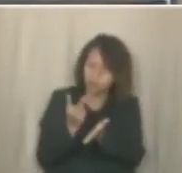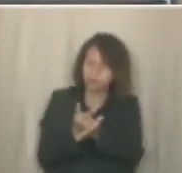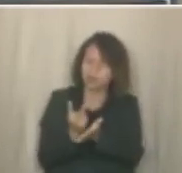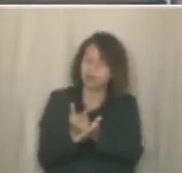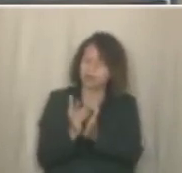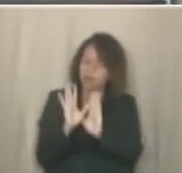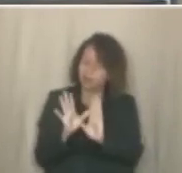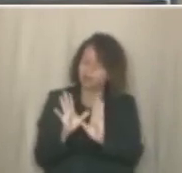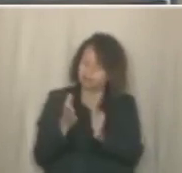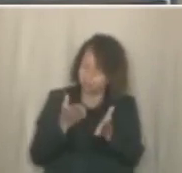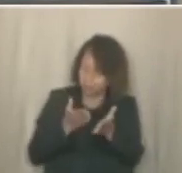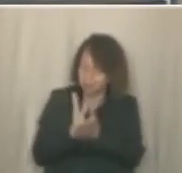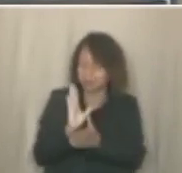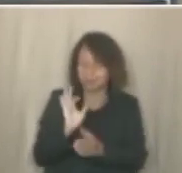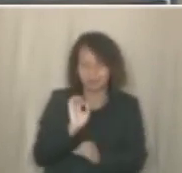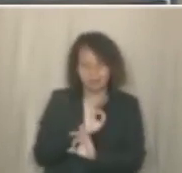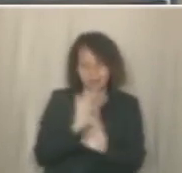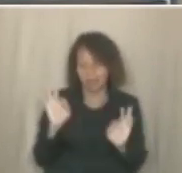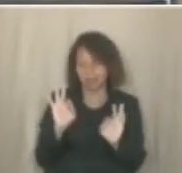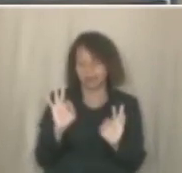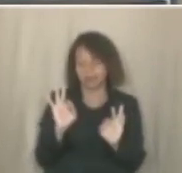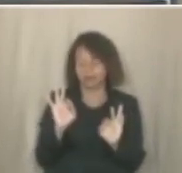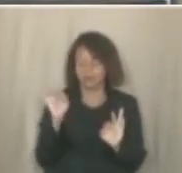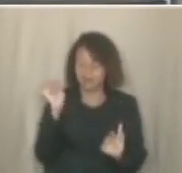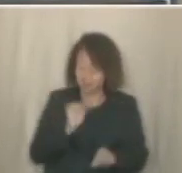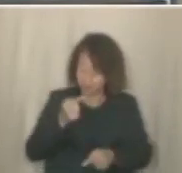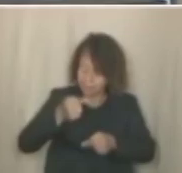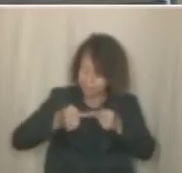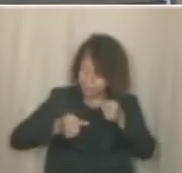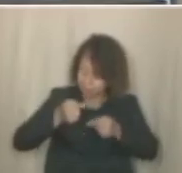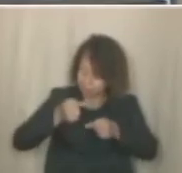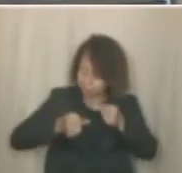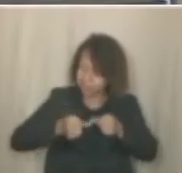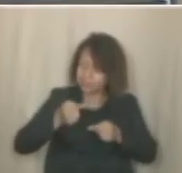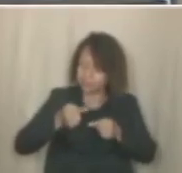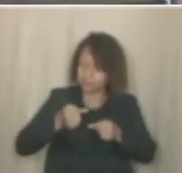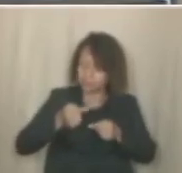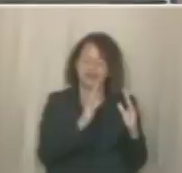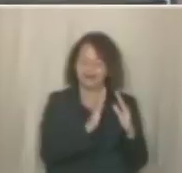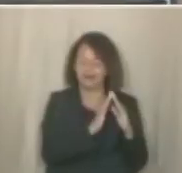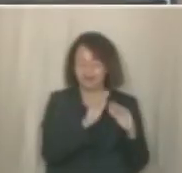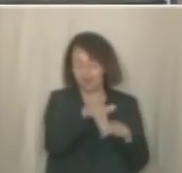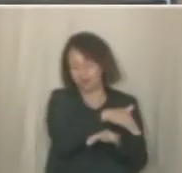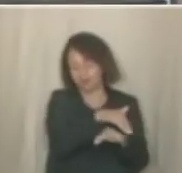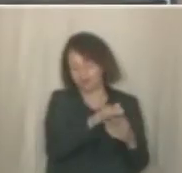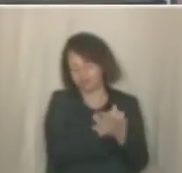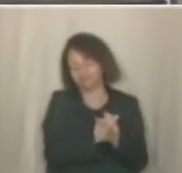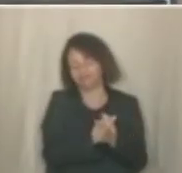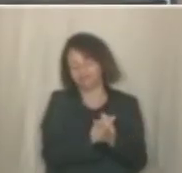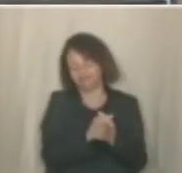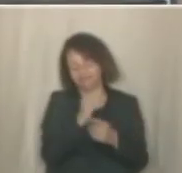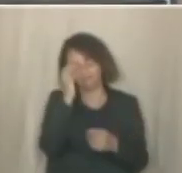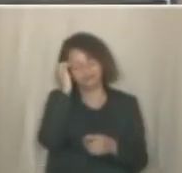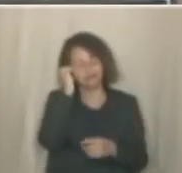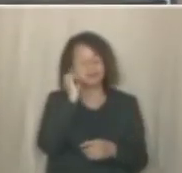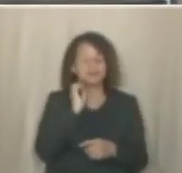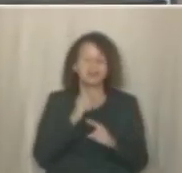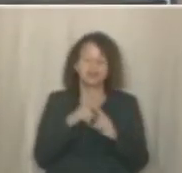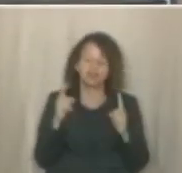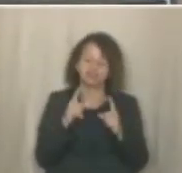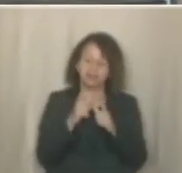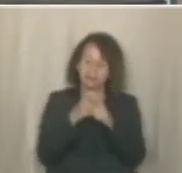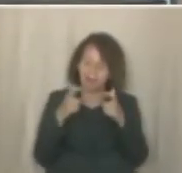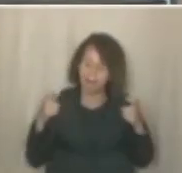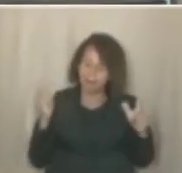ao que deu certo, que essa seja uma política de governo. Nós temos que fazer uma